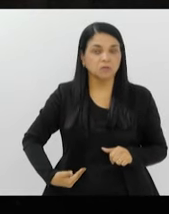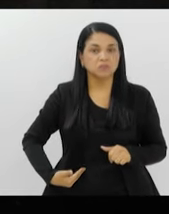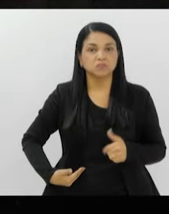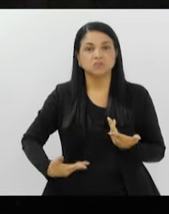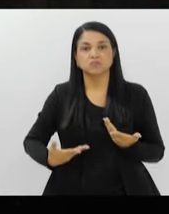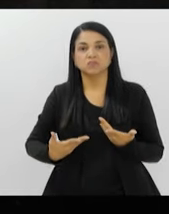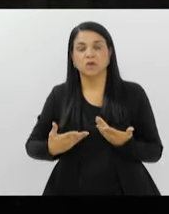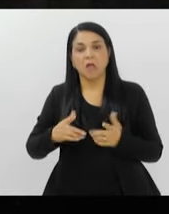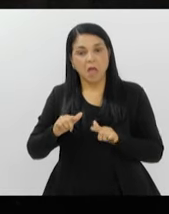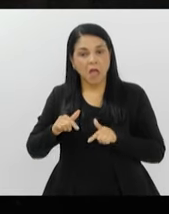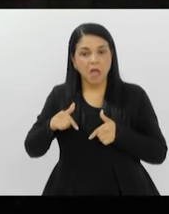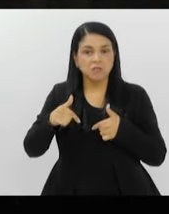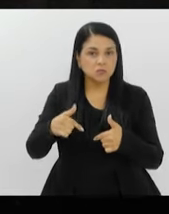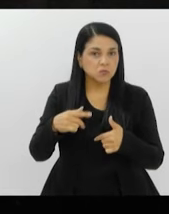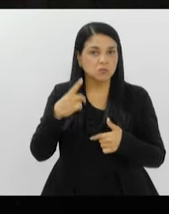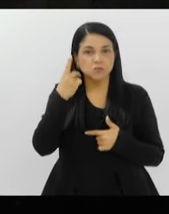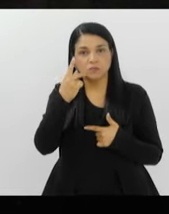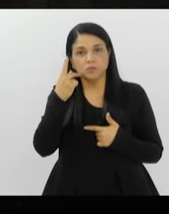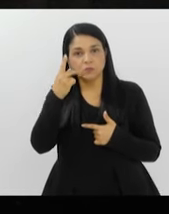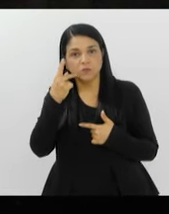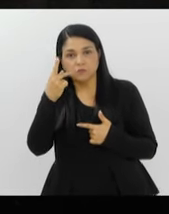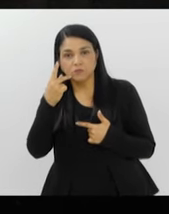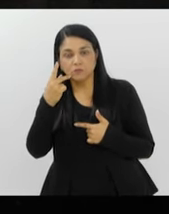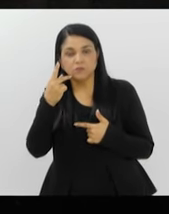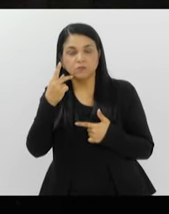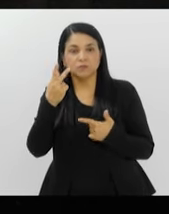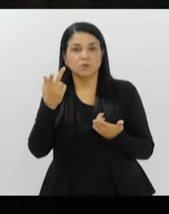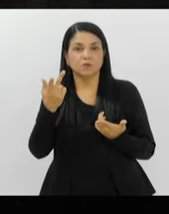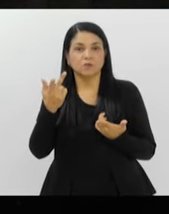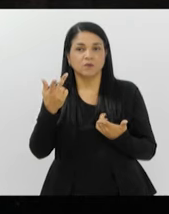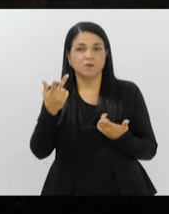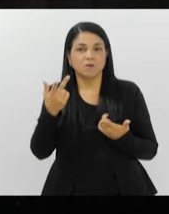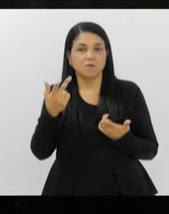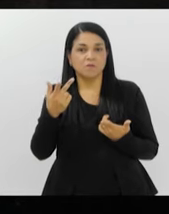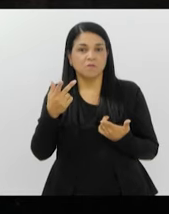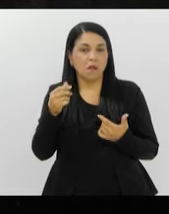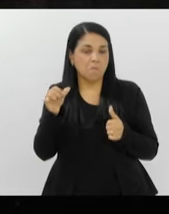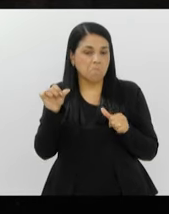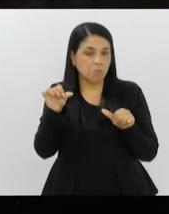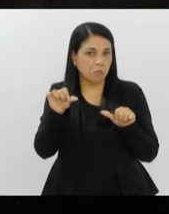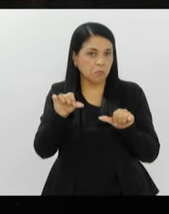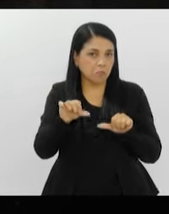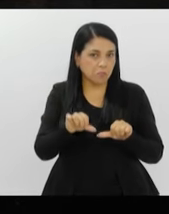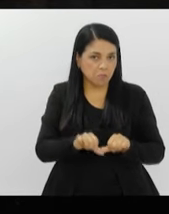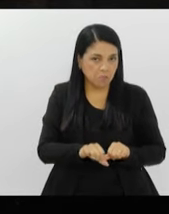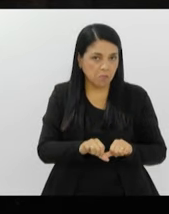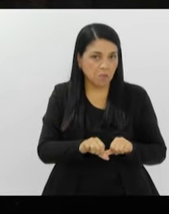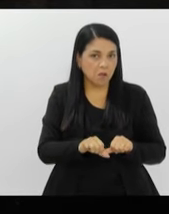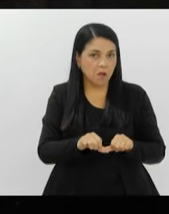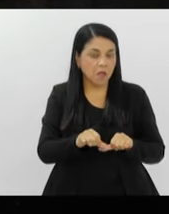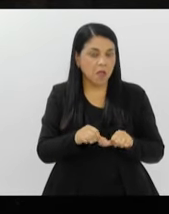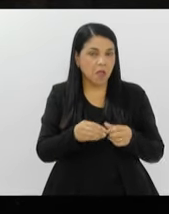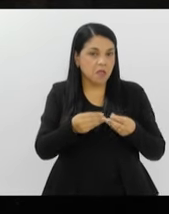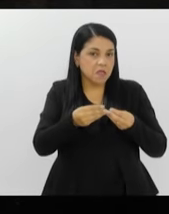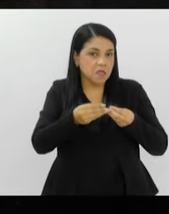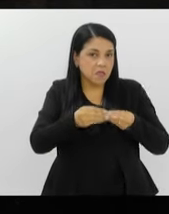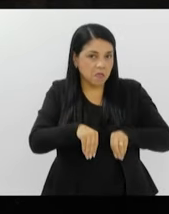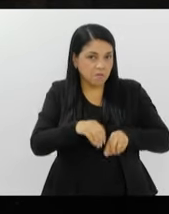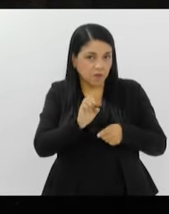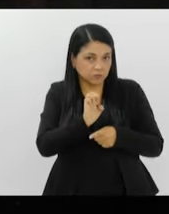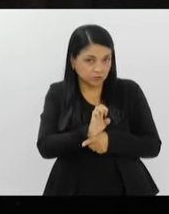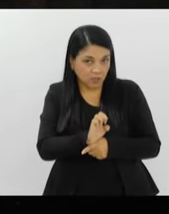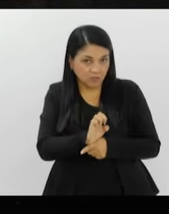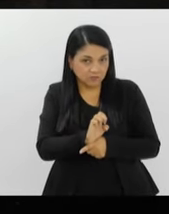sonhos políticos para ir pro cadafalso para ir pro calabozo para ir pro fundo do buraco